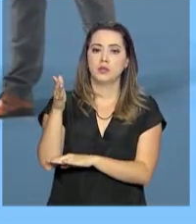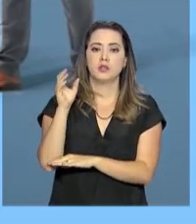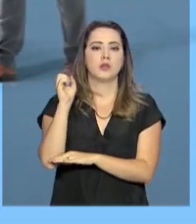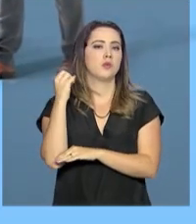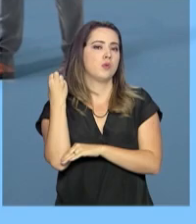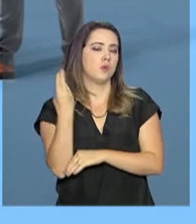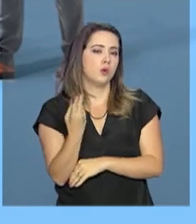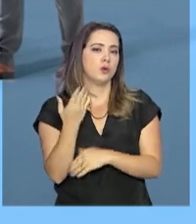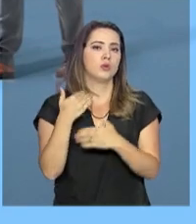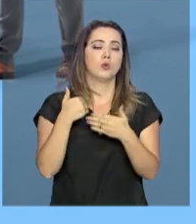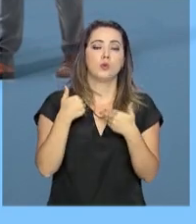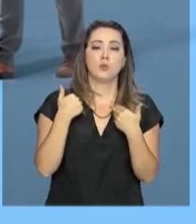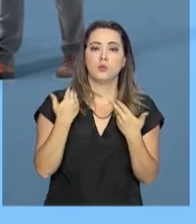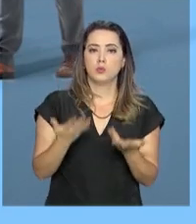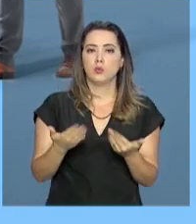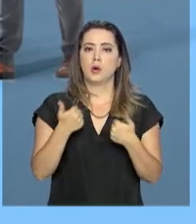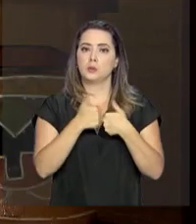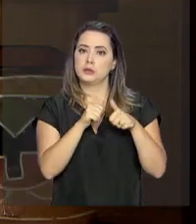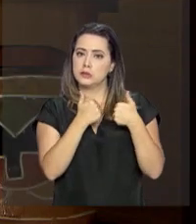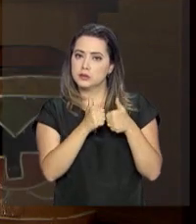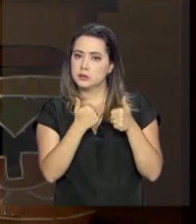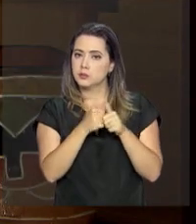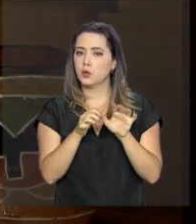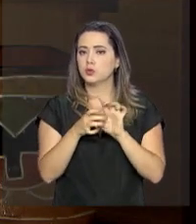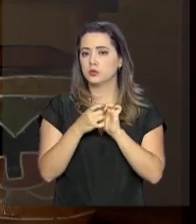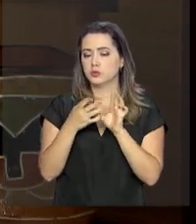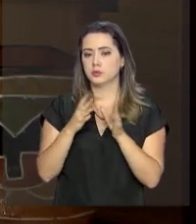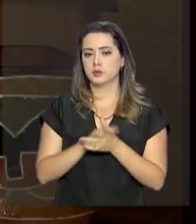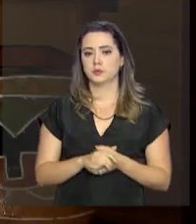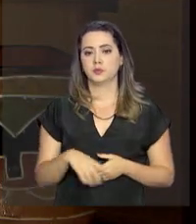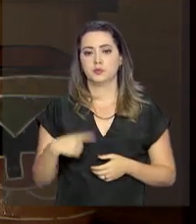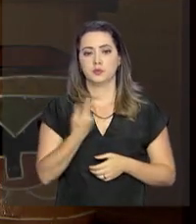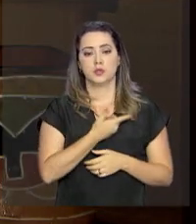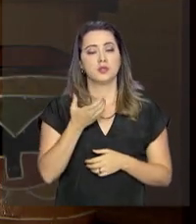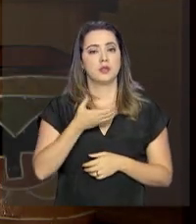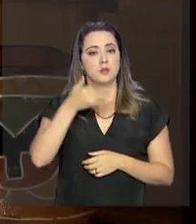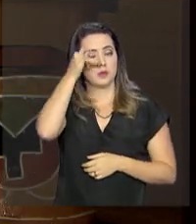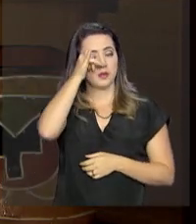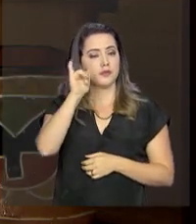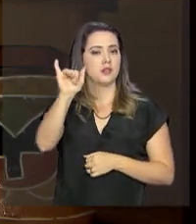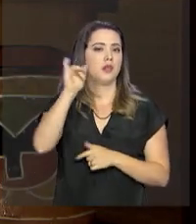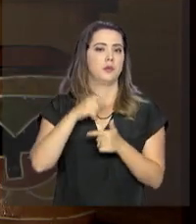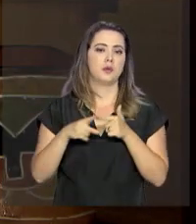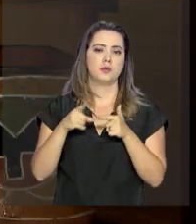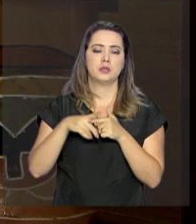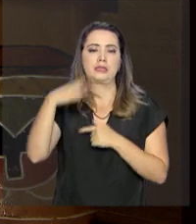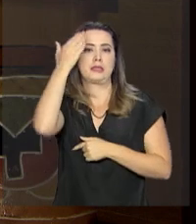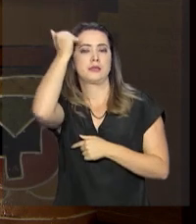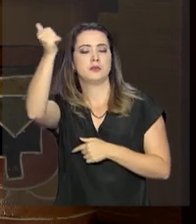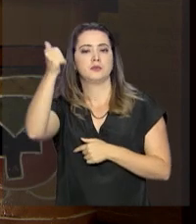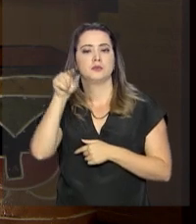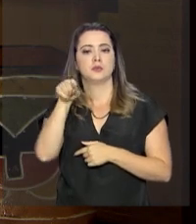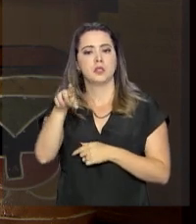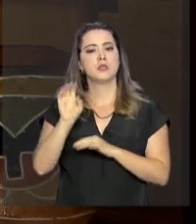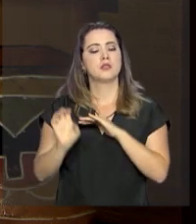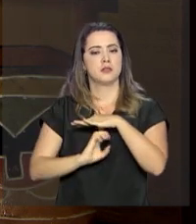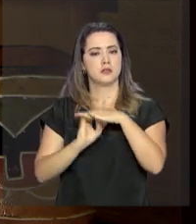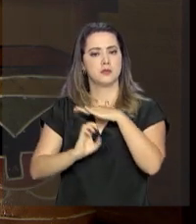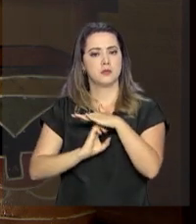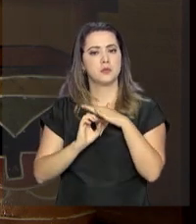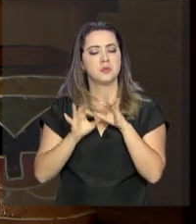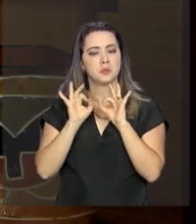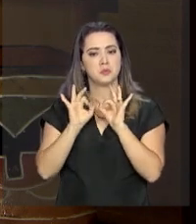licenciadas na localidade e nós vamos fazendo algo já preventiva é de você saber se essa empresa ela